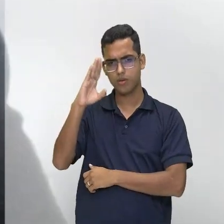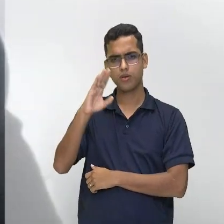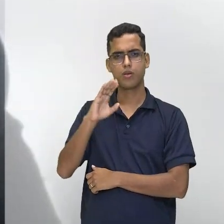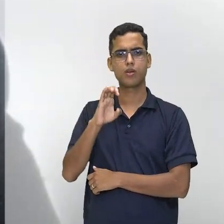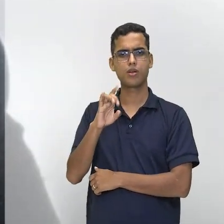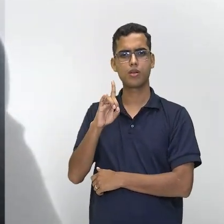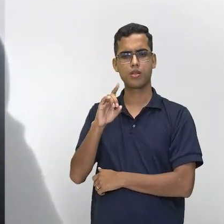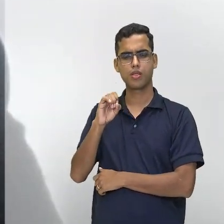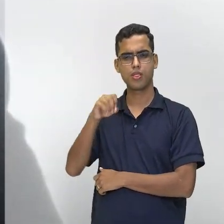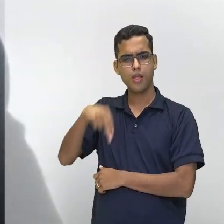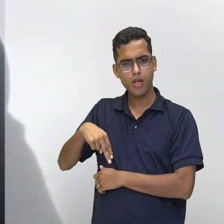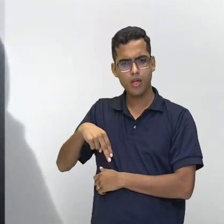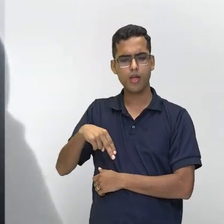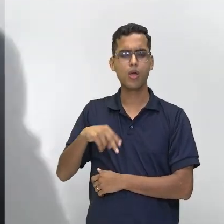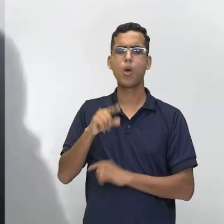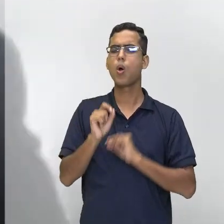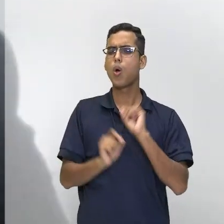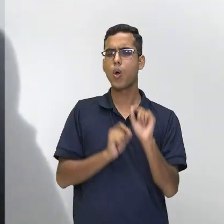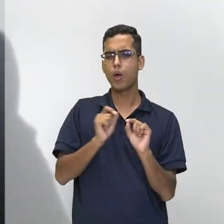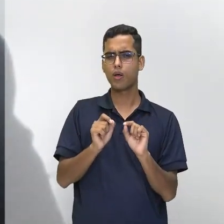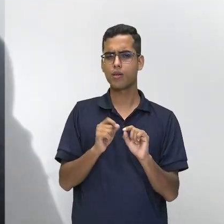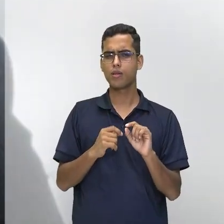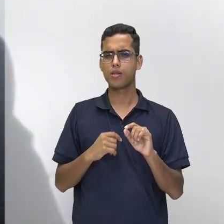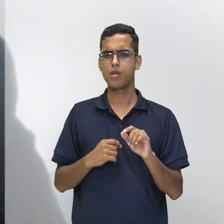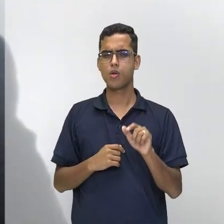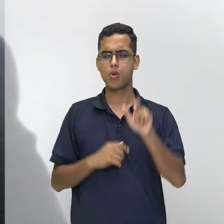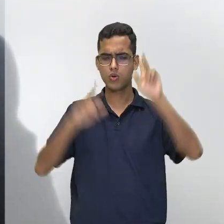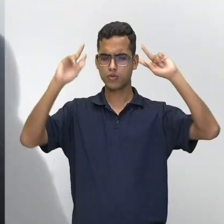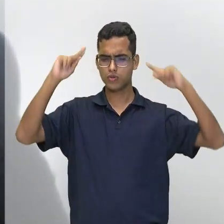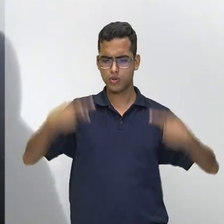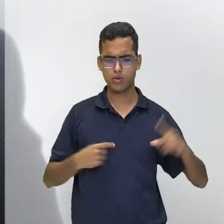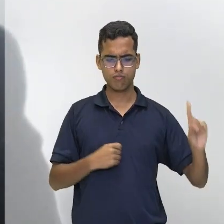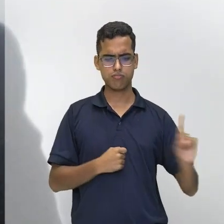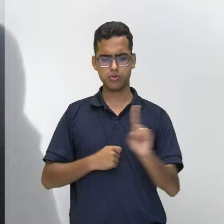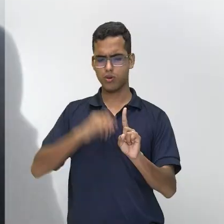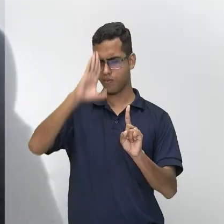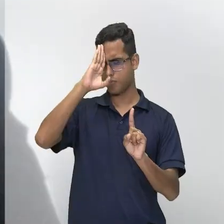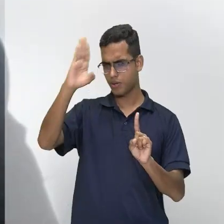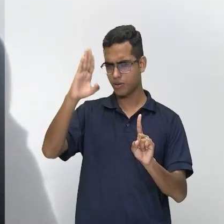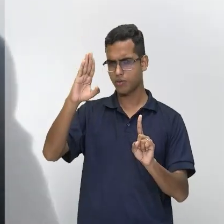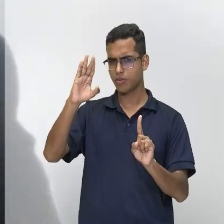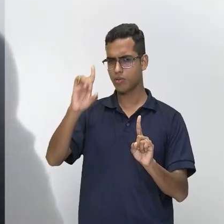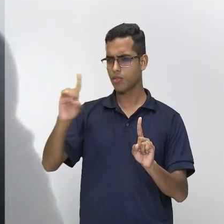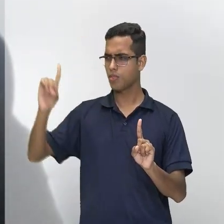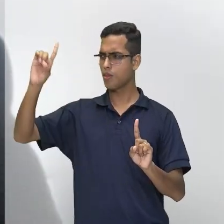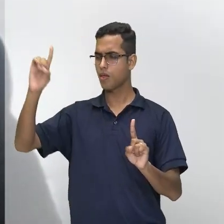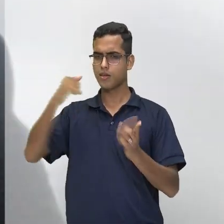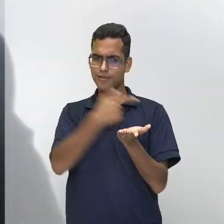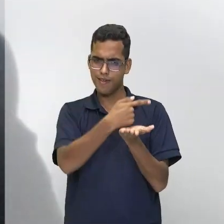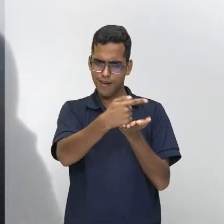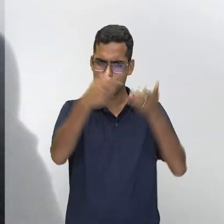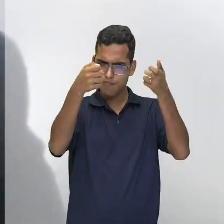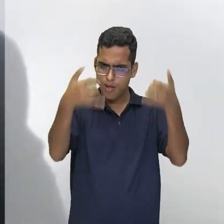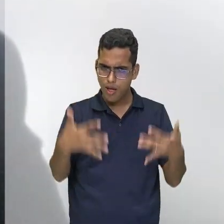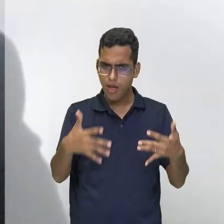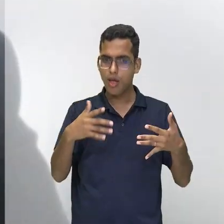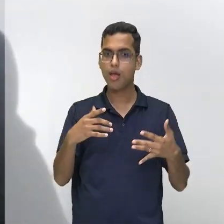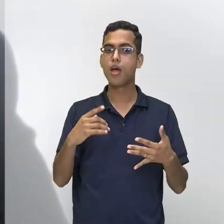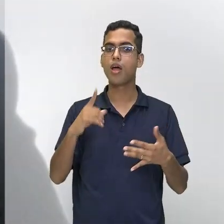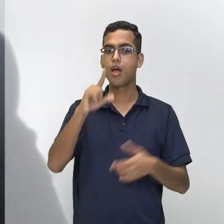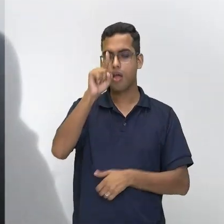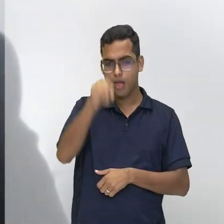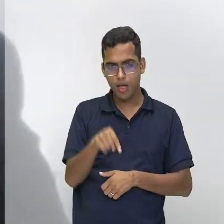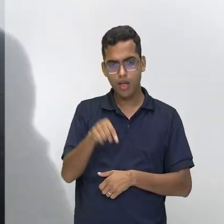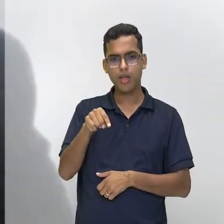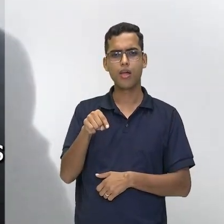isso tem a ver? Por que Deus coloca o homem no centro do Jardim do Éden e o Gênesis narra isso? Isso é um recado muito